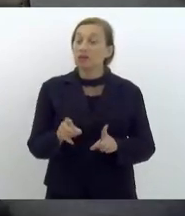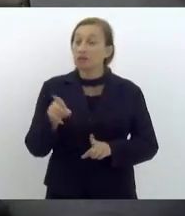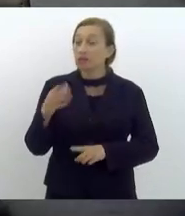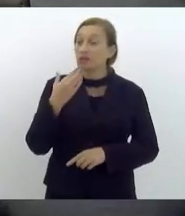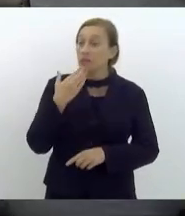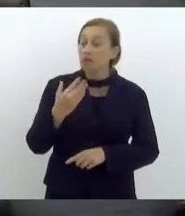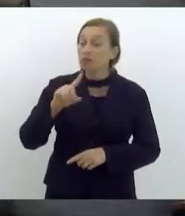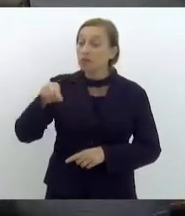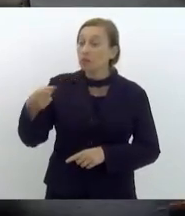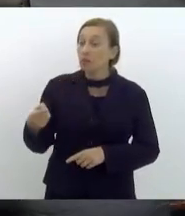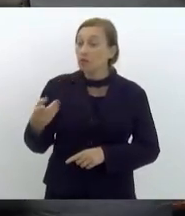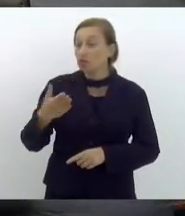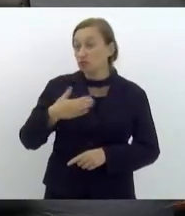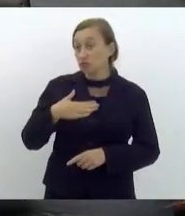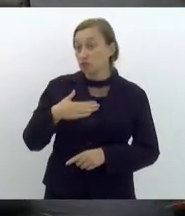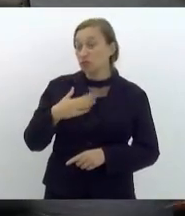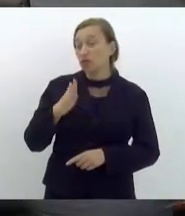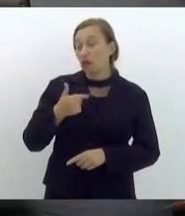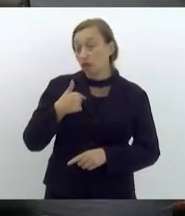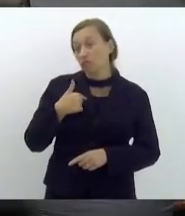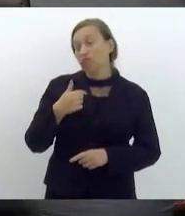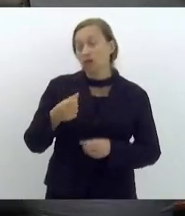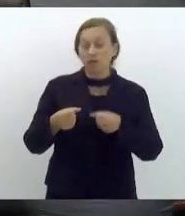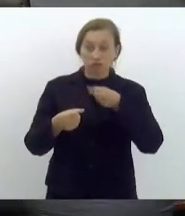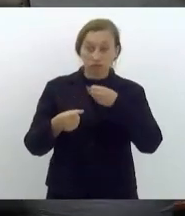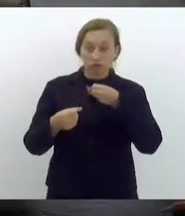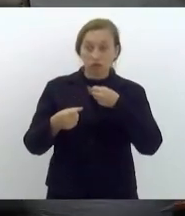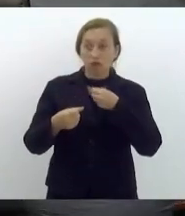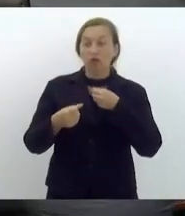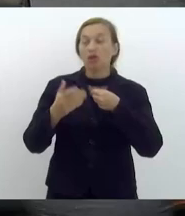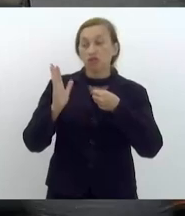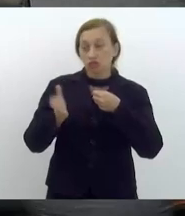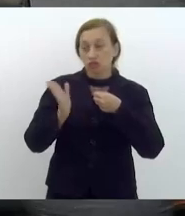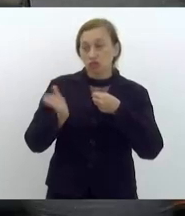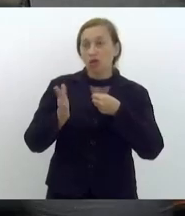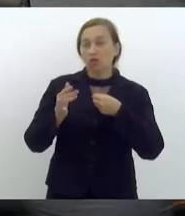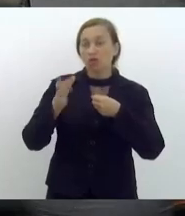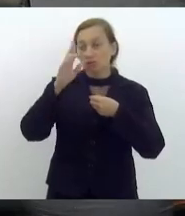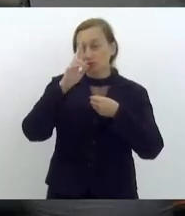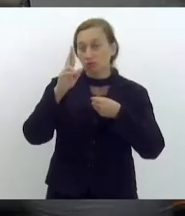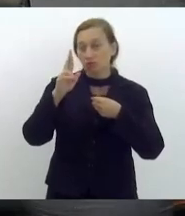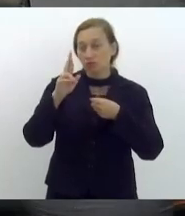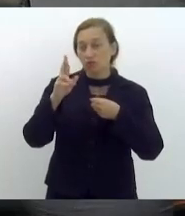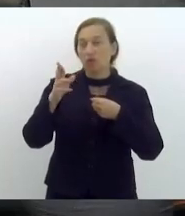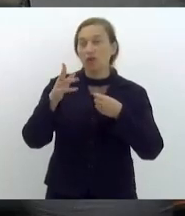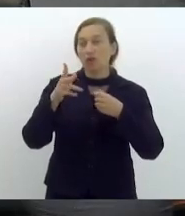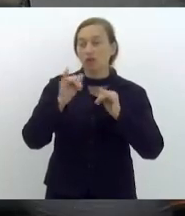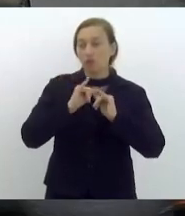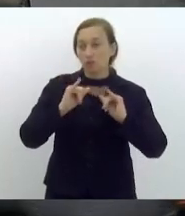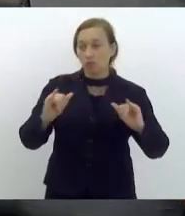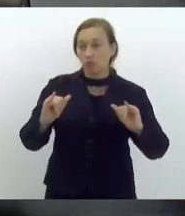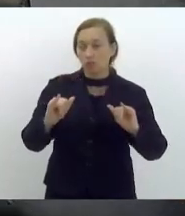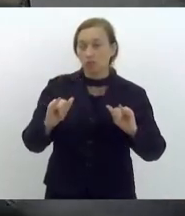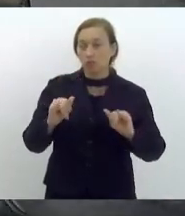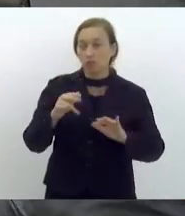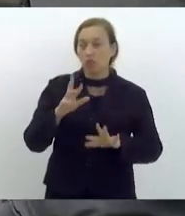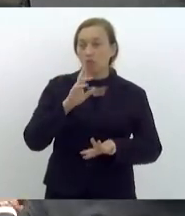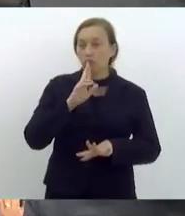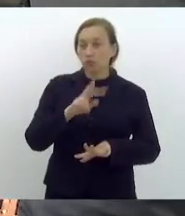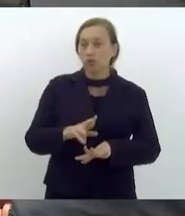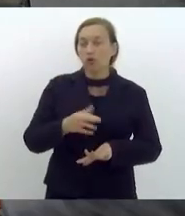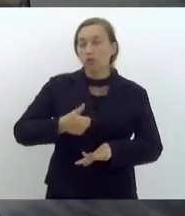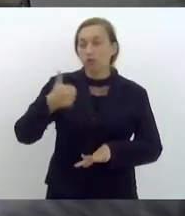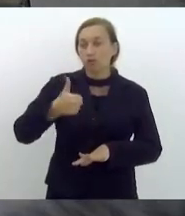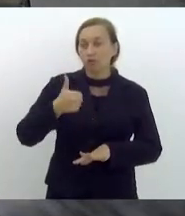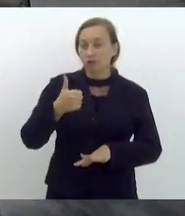depois de mim que eu tava no microfone quando vossa excelência proclamou o resultado então a declaração de voto a primeira